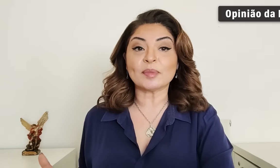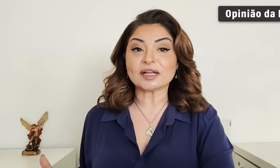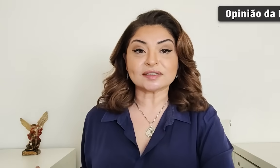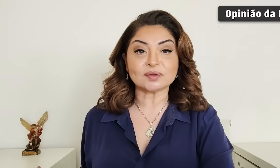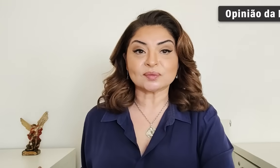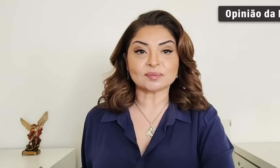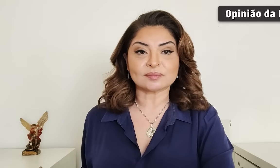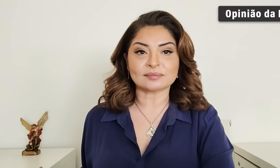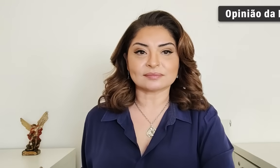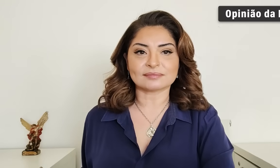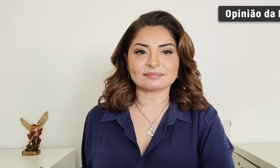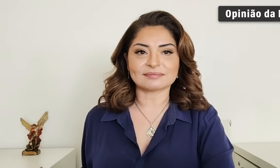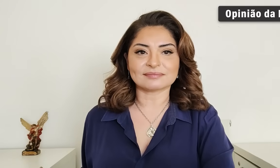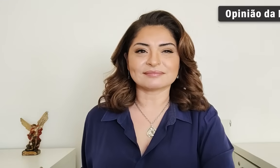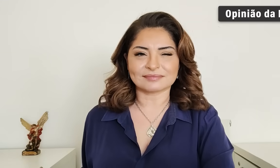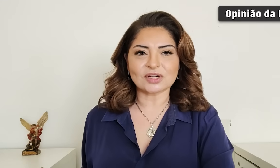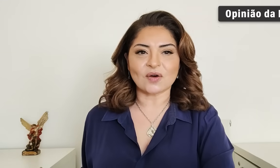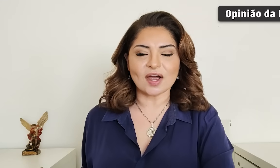do Brasil.